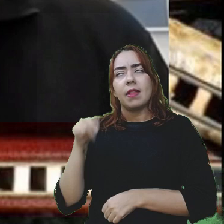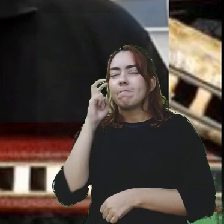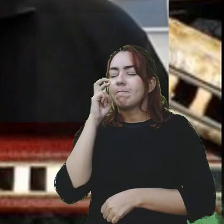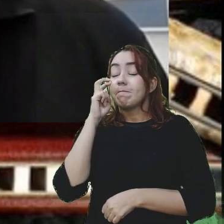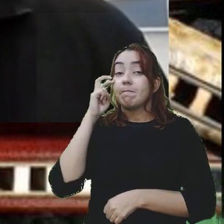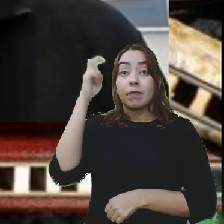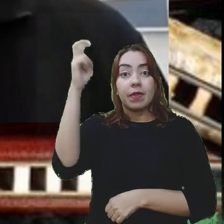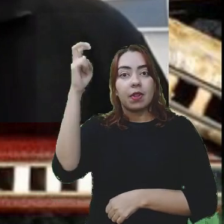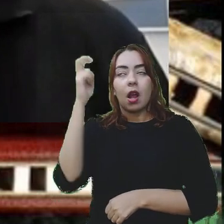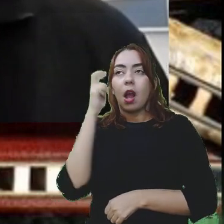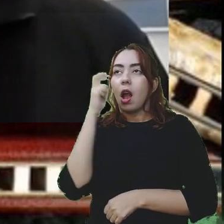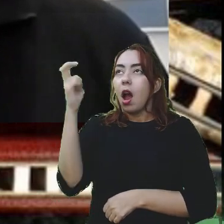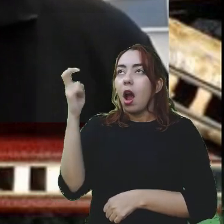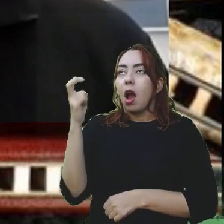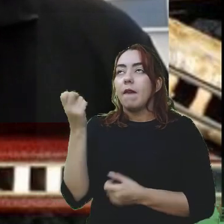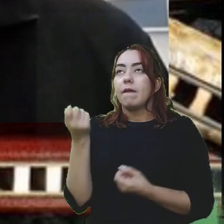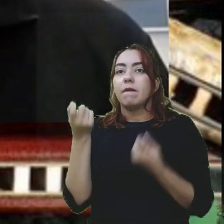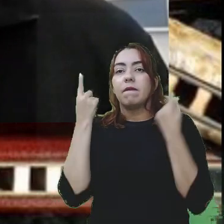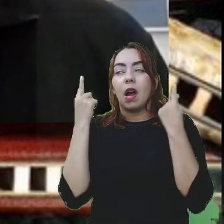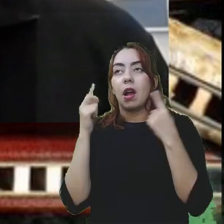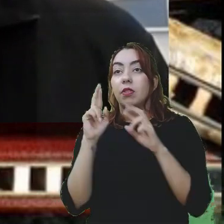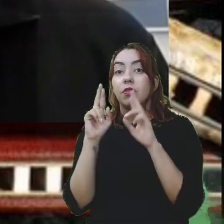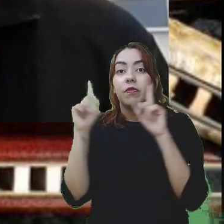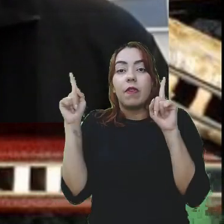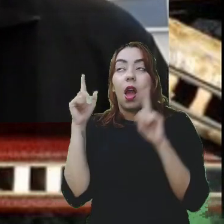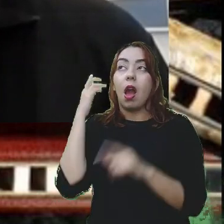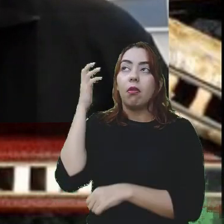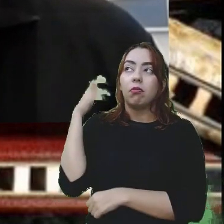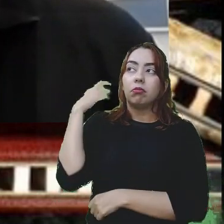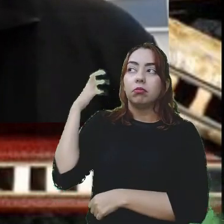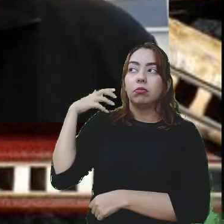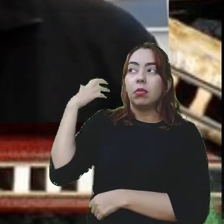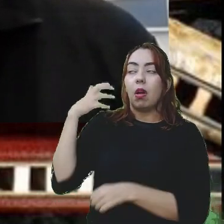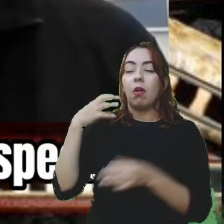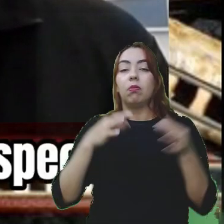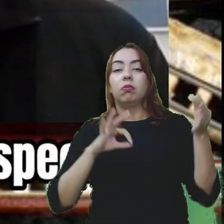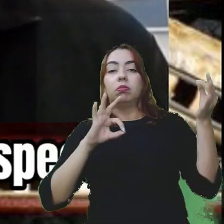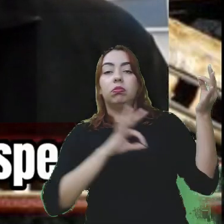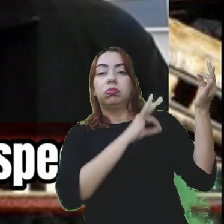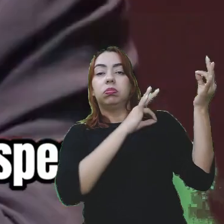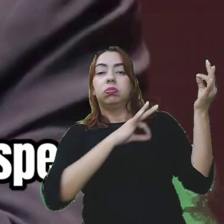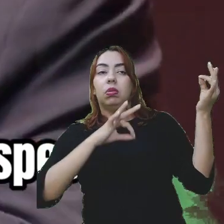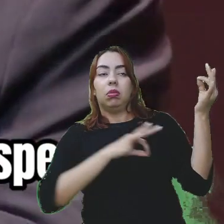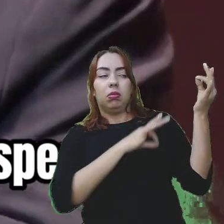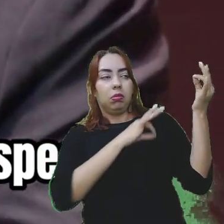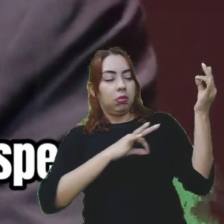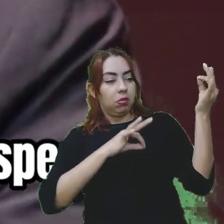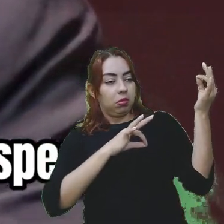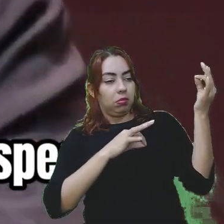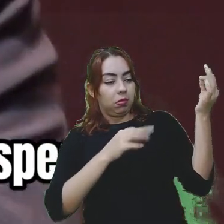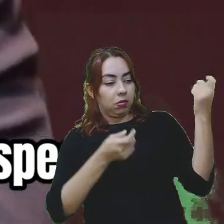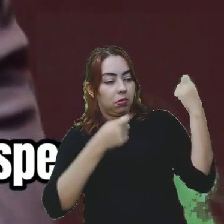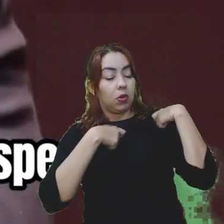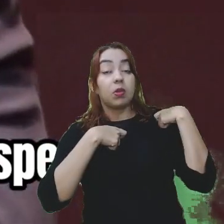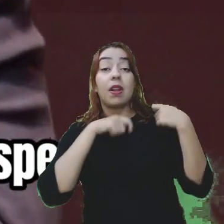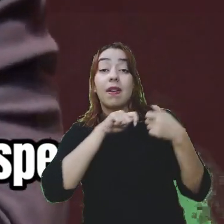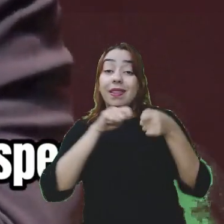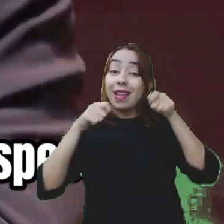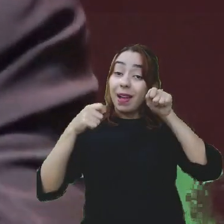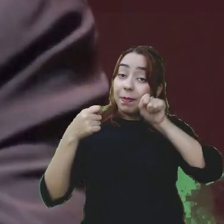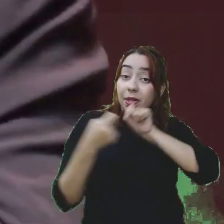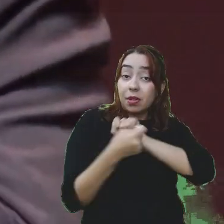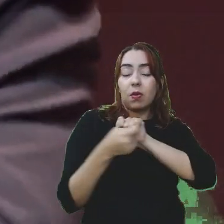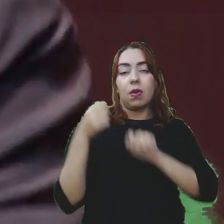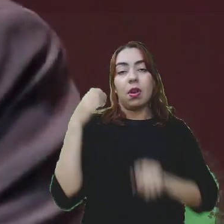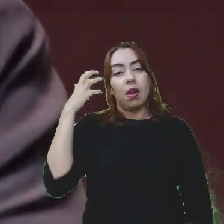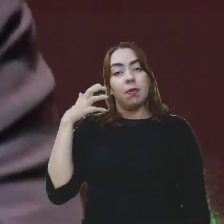super interessante, muito gostoso de se ouvir, tocando lá o violoncelo dele, mostrando a música do Piazzolla por outra